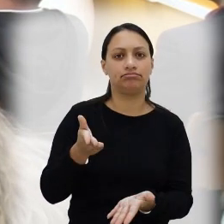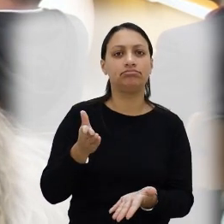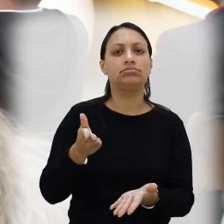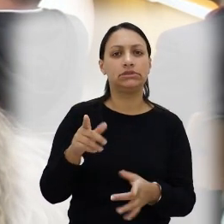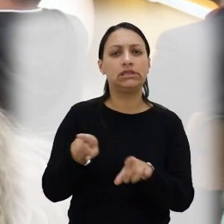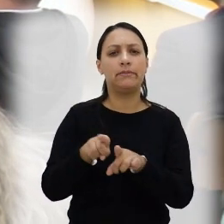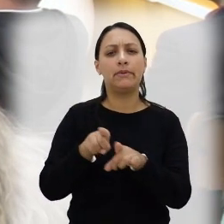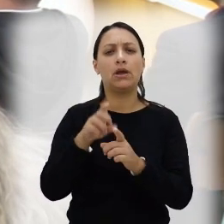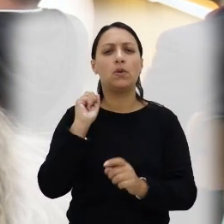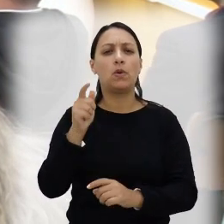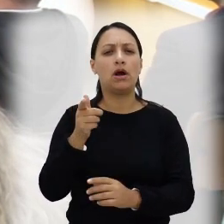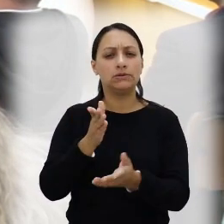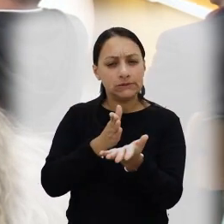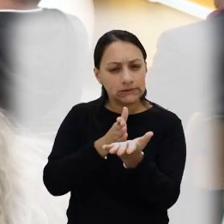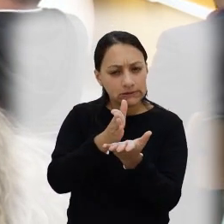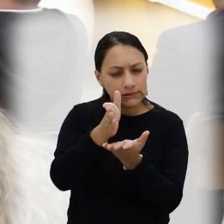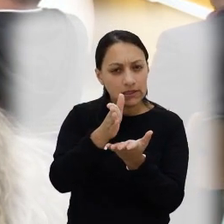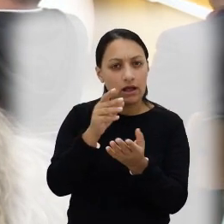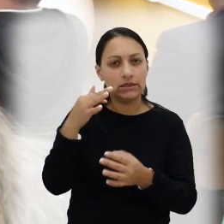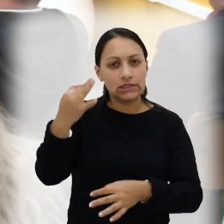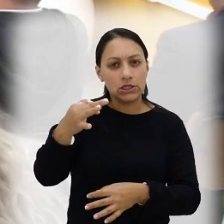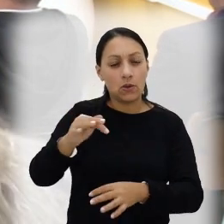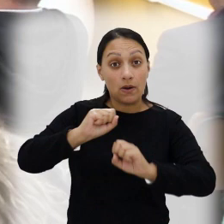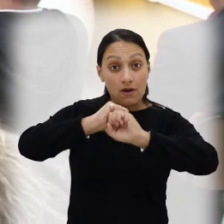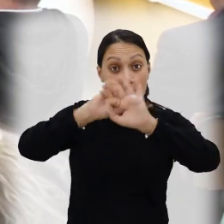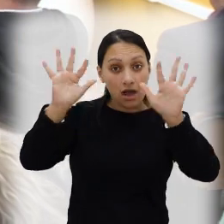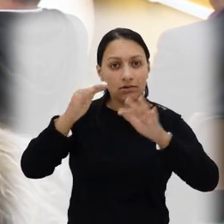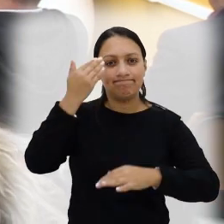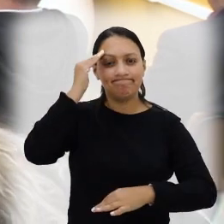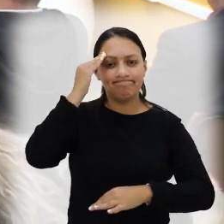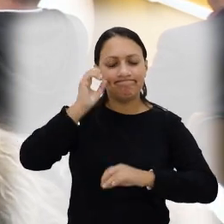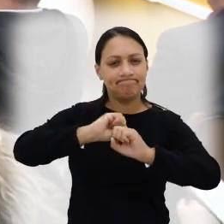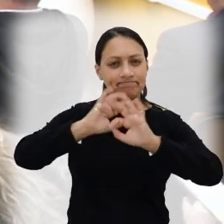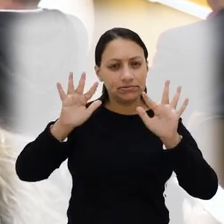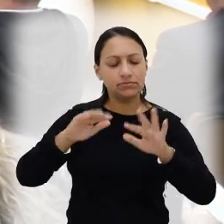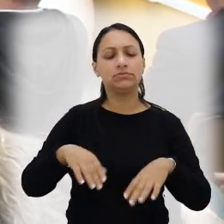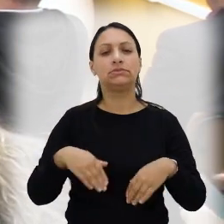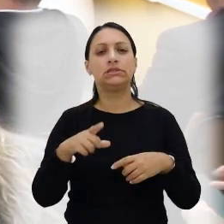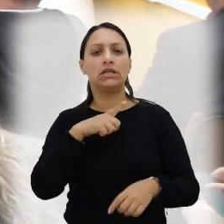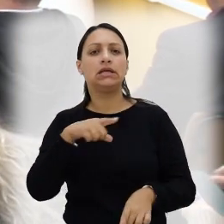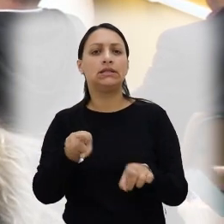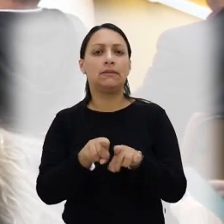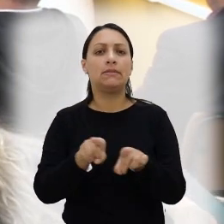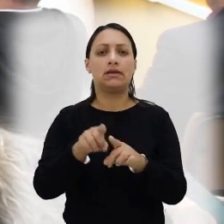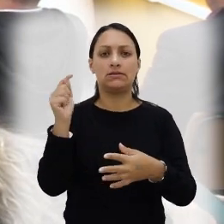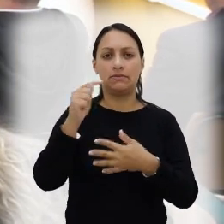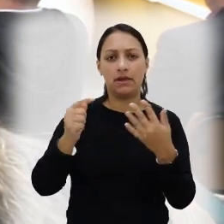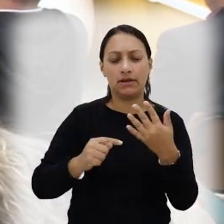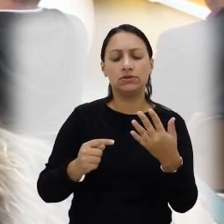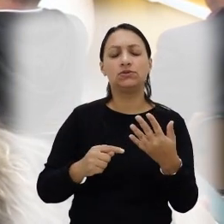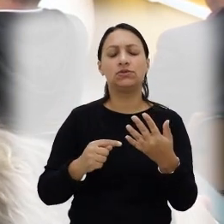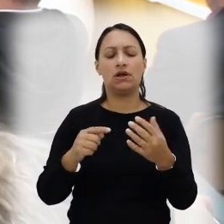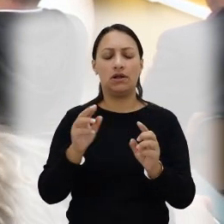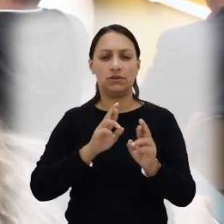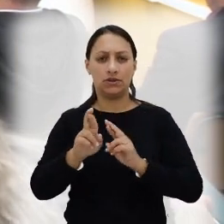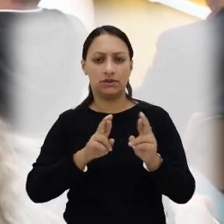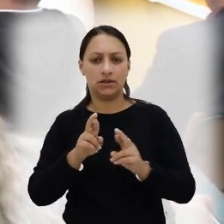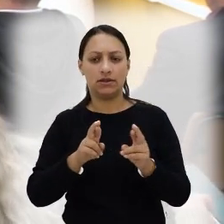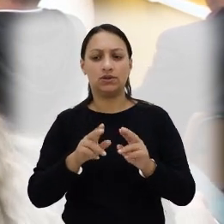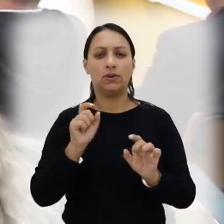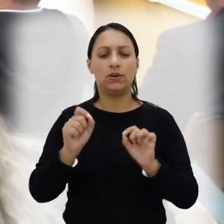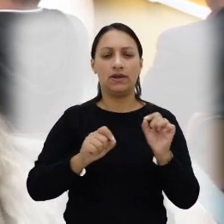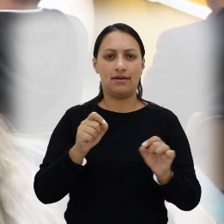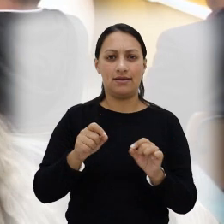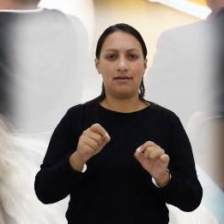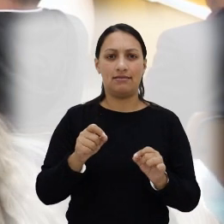dessa dor bem claro. Se ela tem aspectos relacionados à validação deste problema, então não basta eu achar que